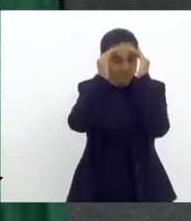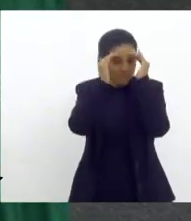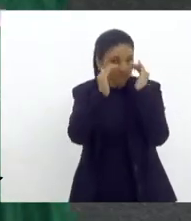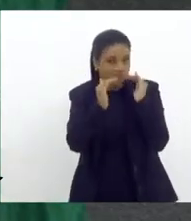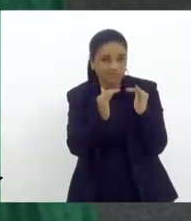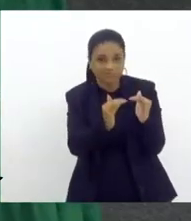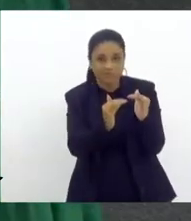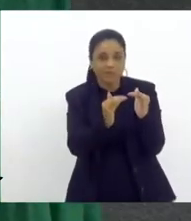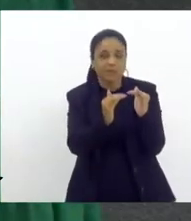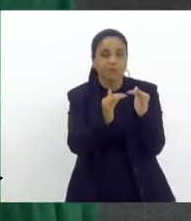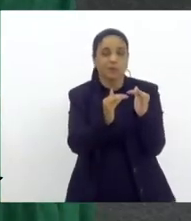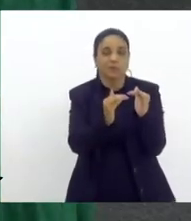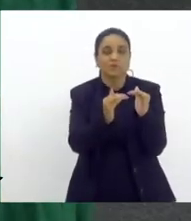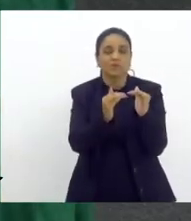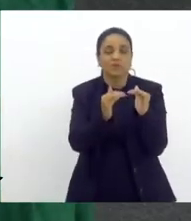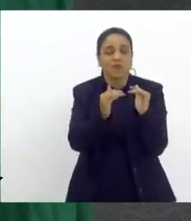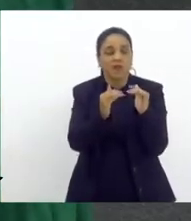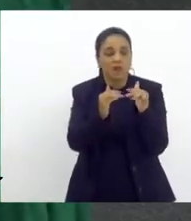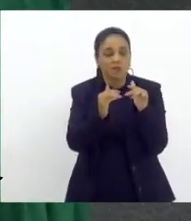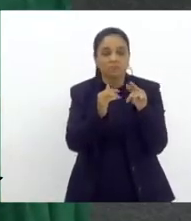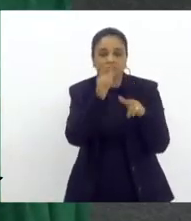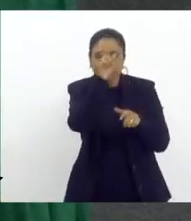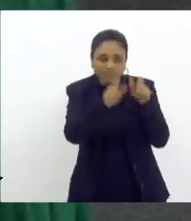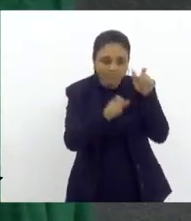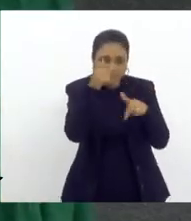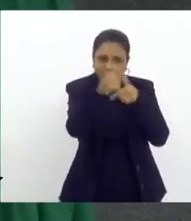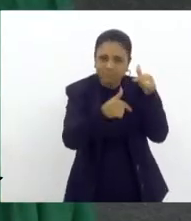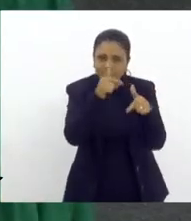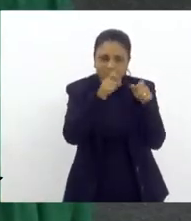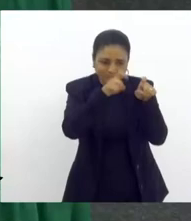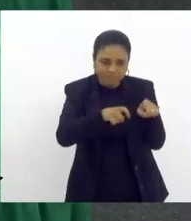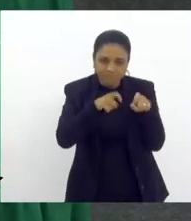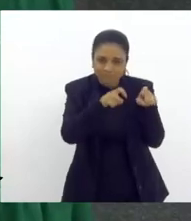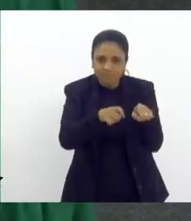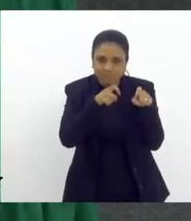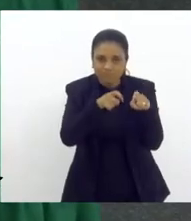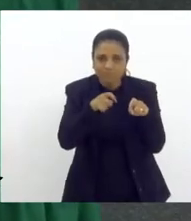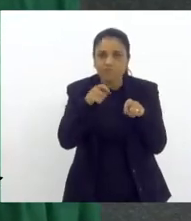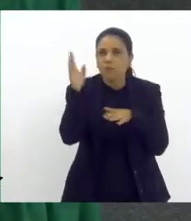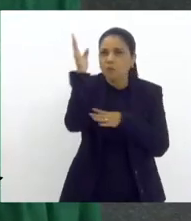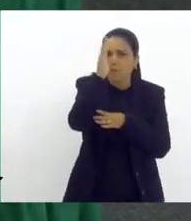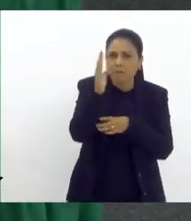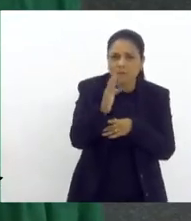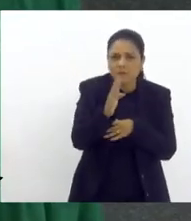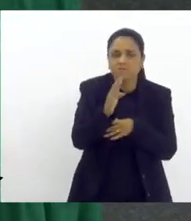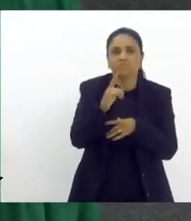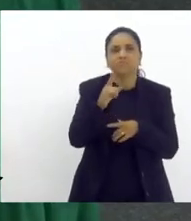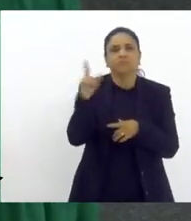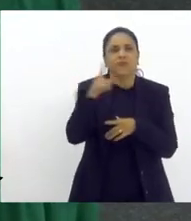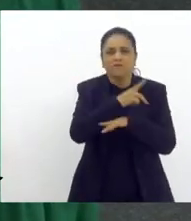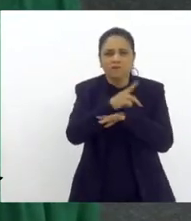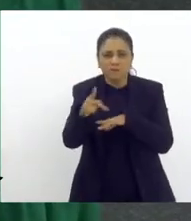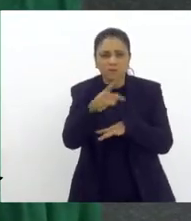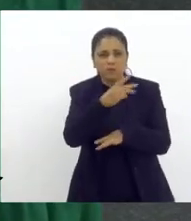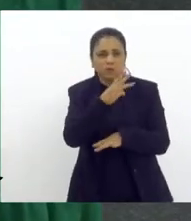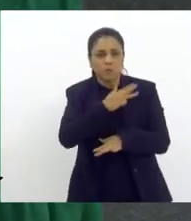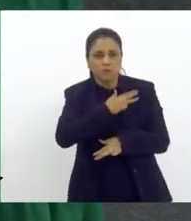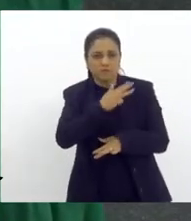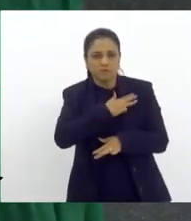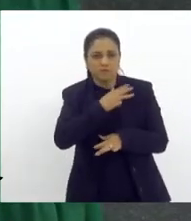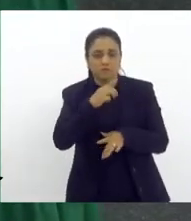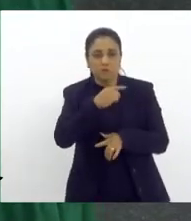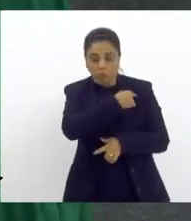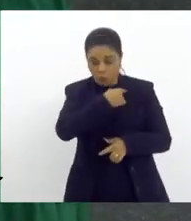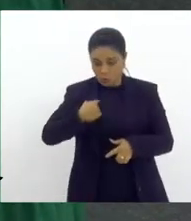ter aos produtores que a gente tem em todo o país a visita do presidente Lula agora china